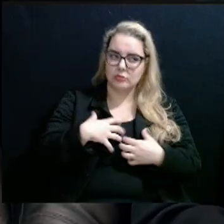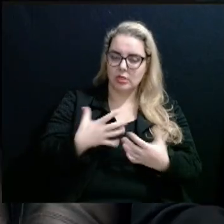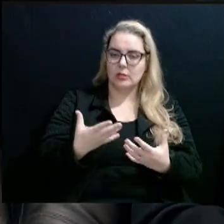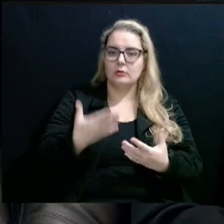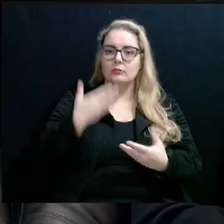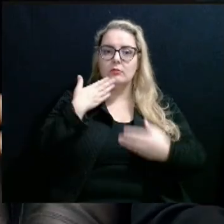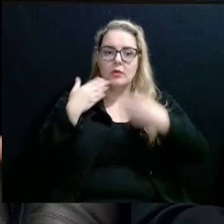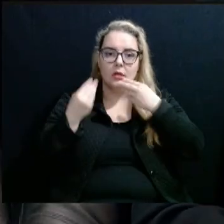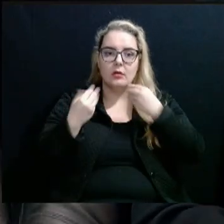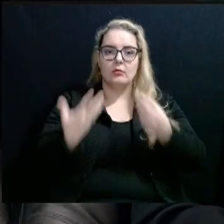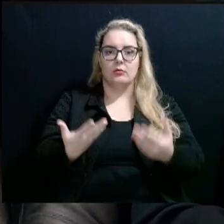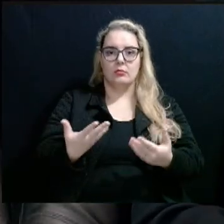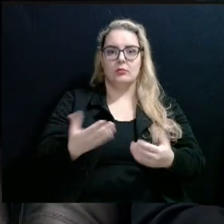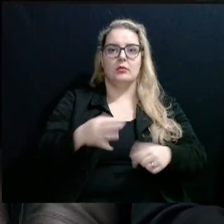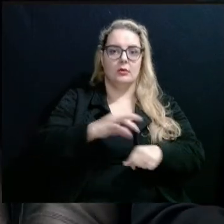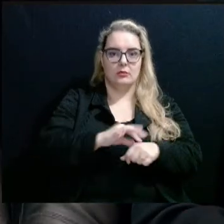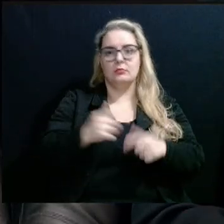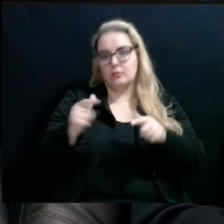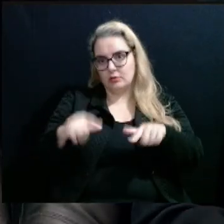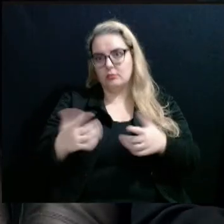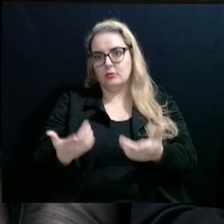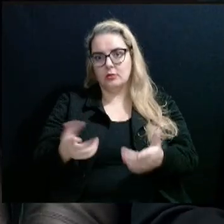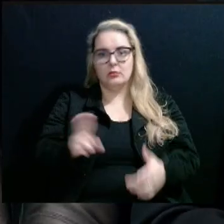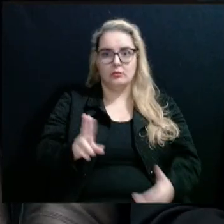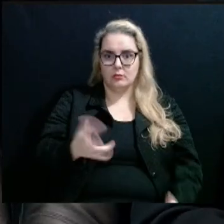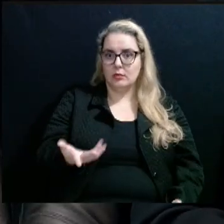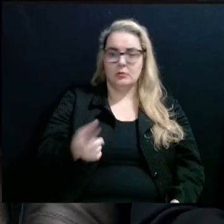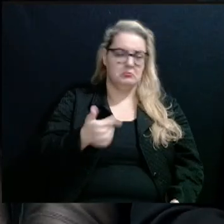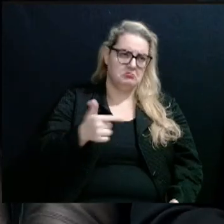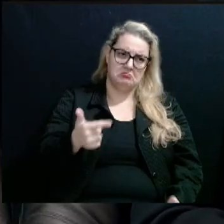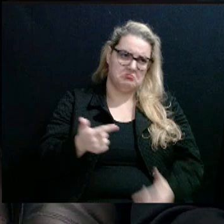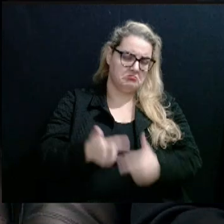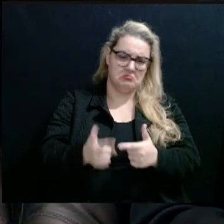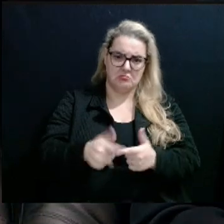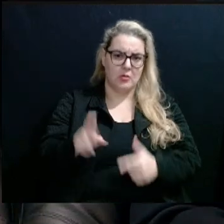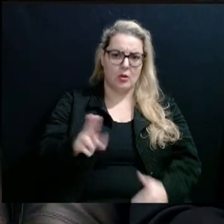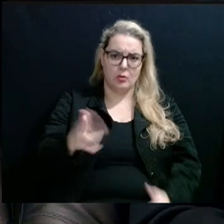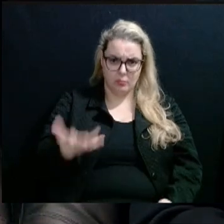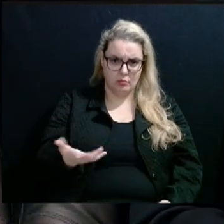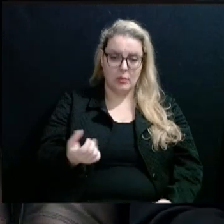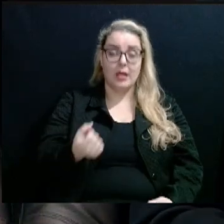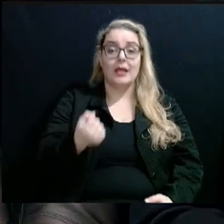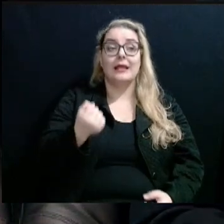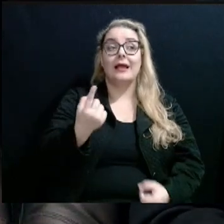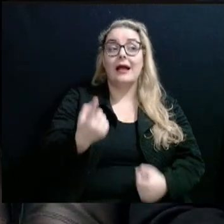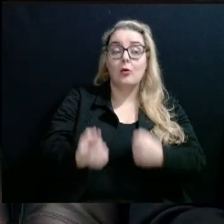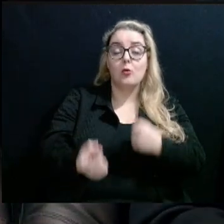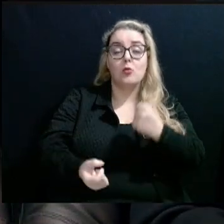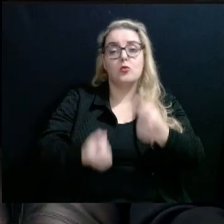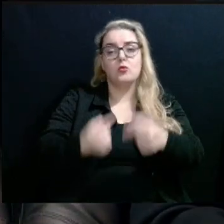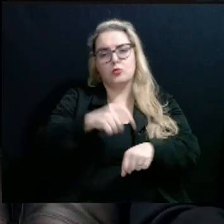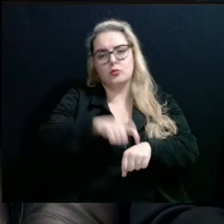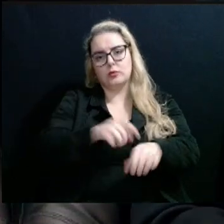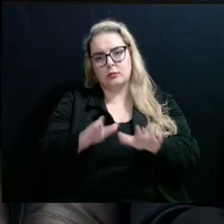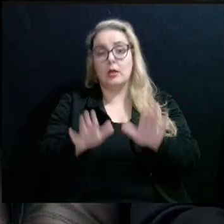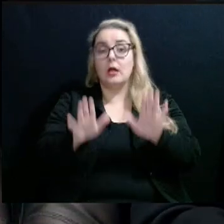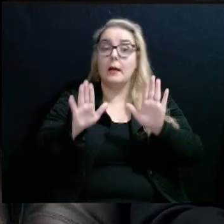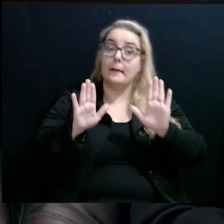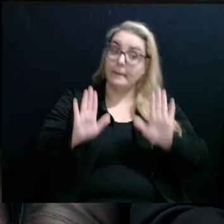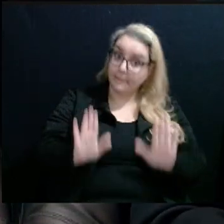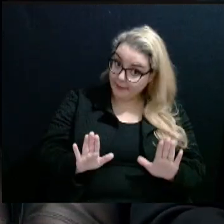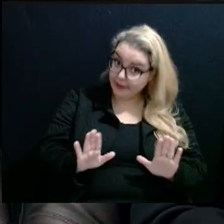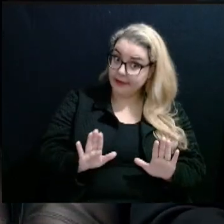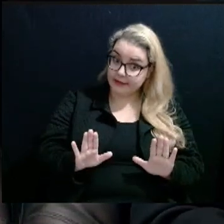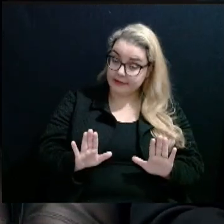de uso, o seu momento de usar, não vejo problema nenhum e consumo eventualmente. Mas, porém, entretanto, como eles